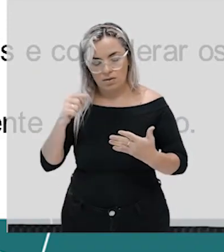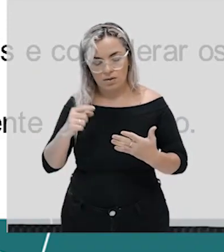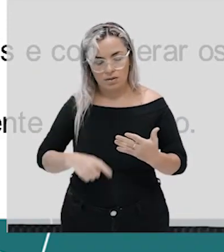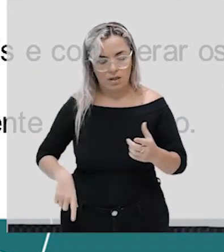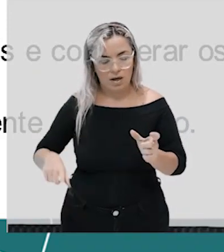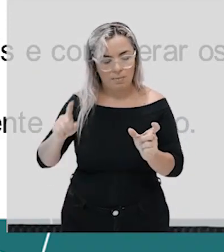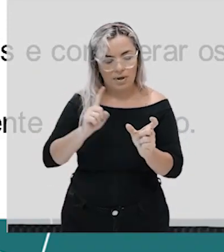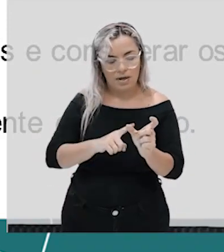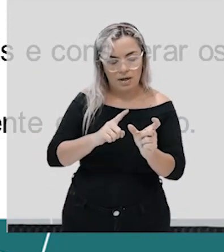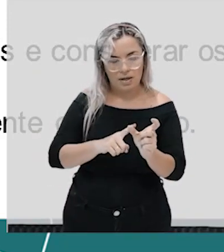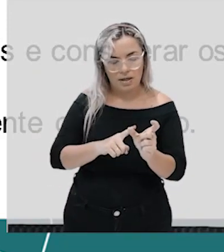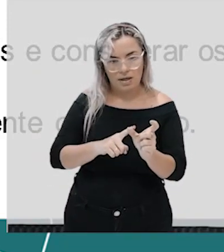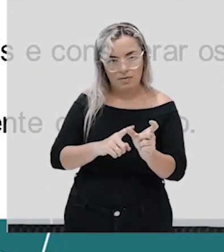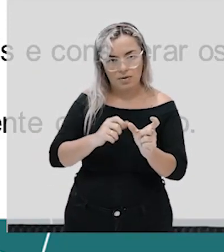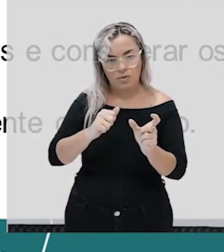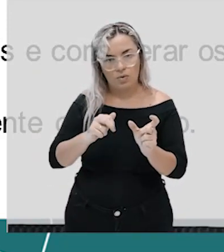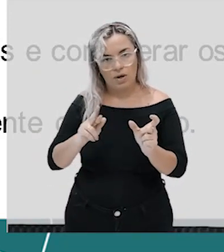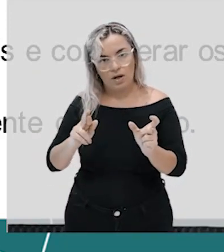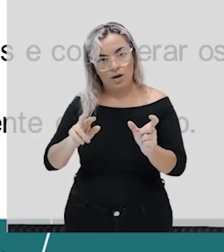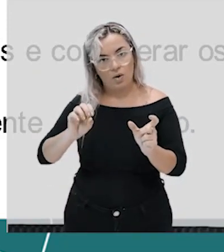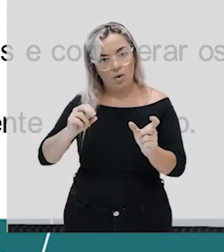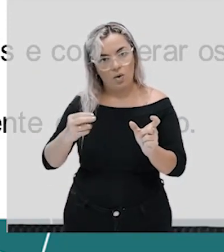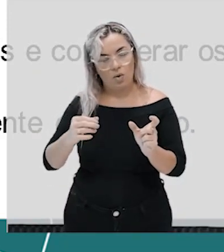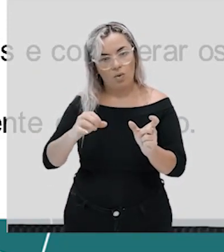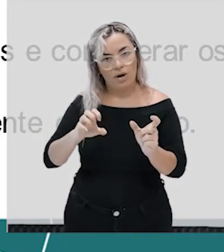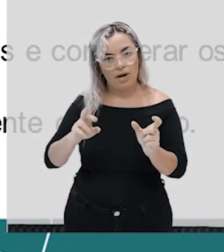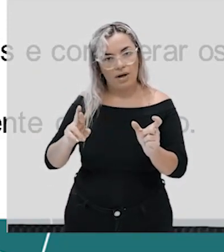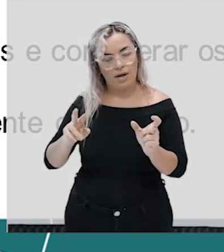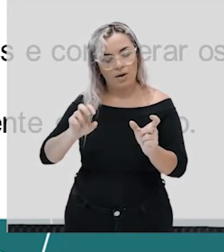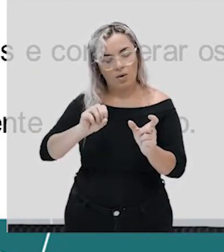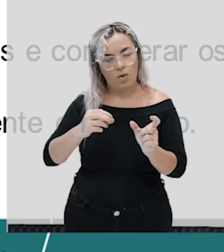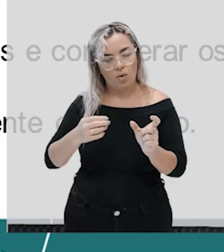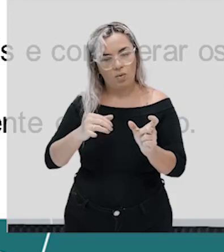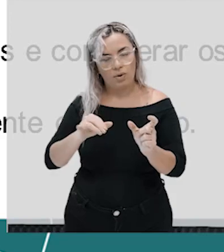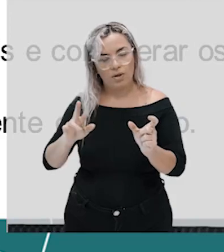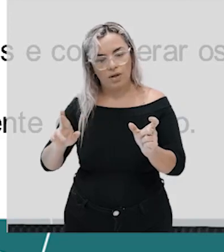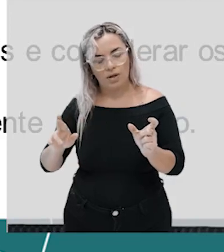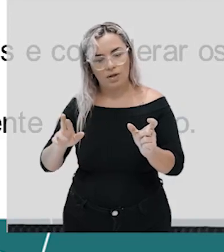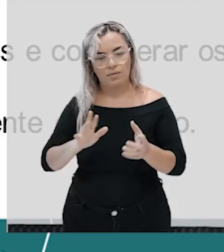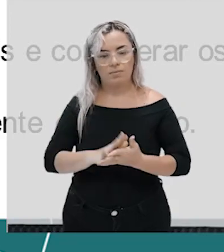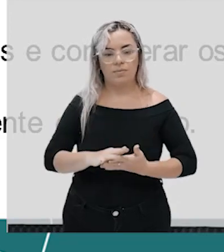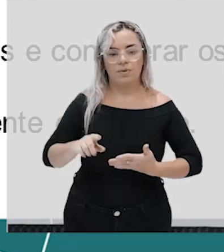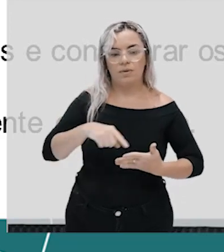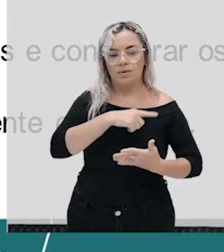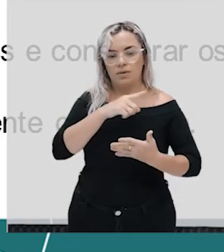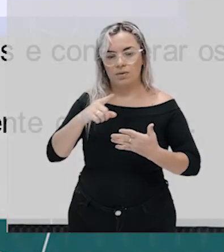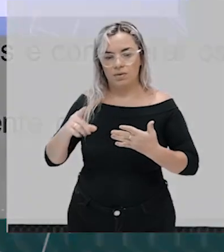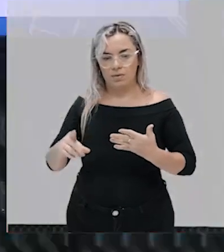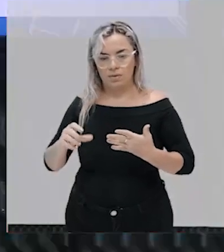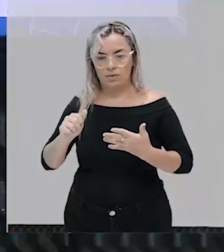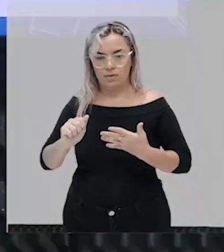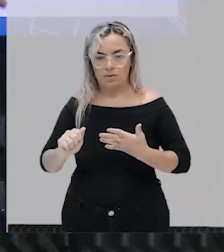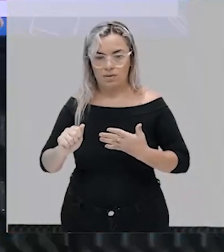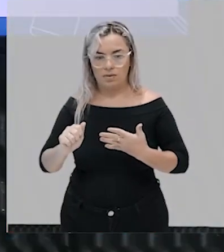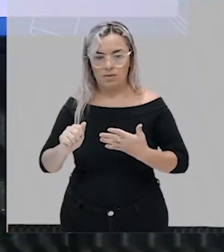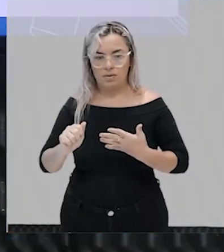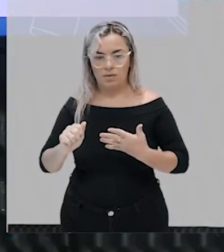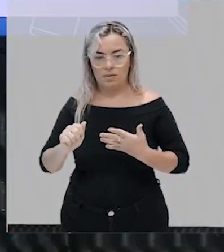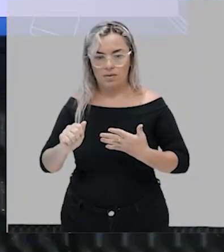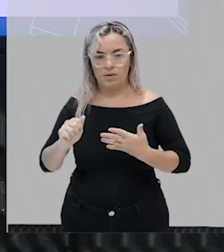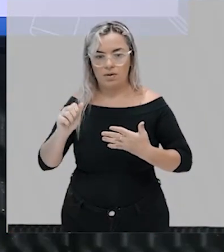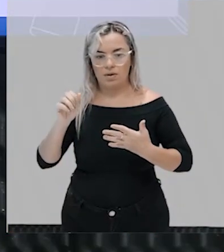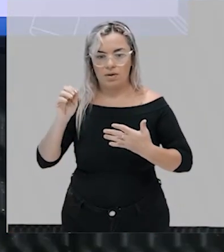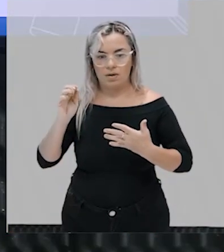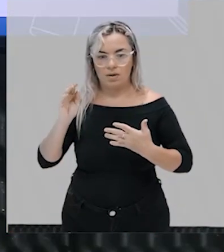inverno, talvez as coisas fossem diferentes. Quando o cavalo transpor os obstáculos, a corrida